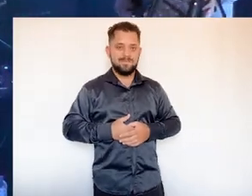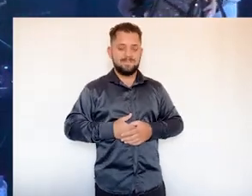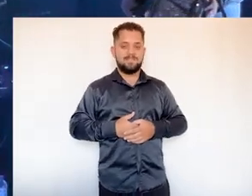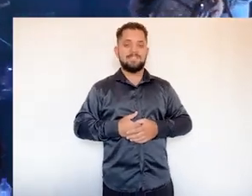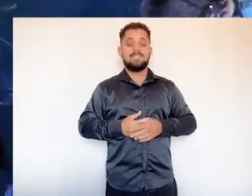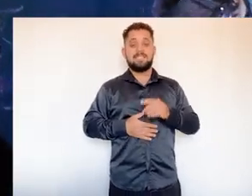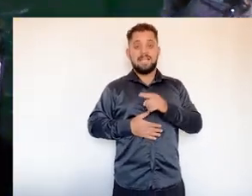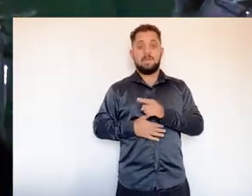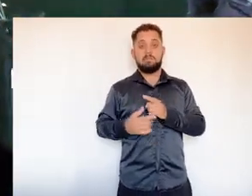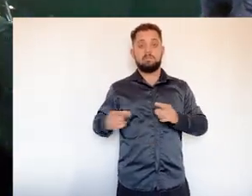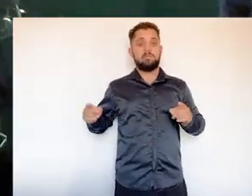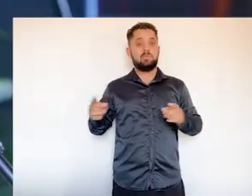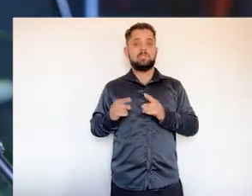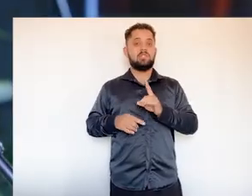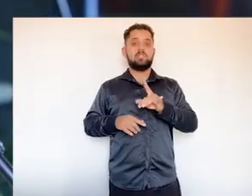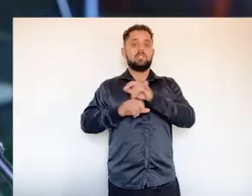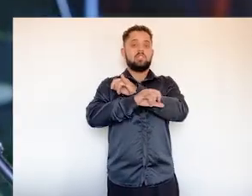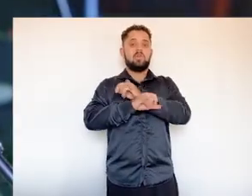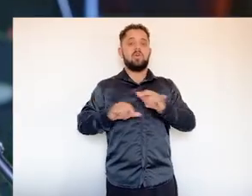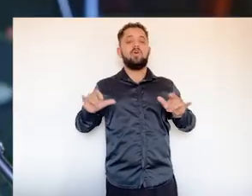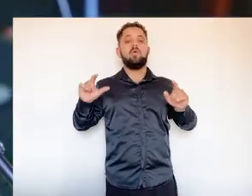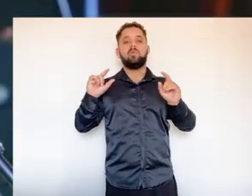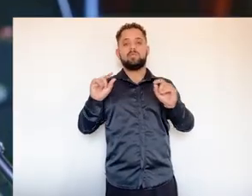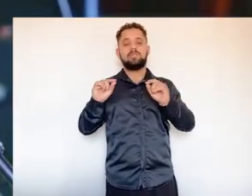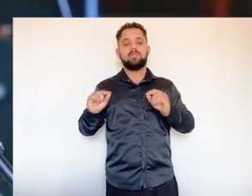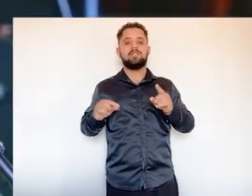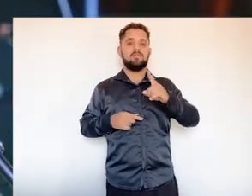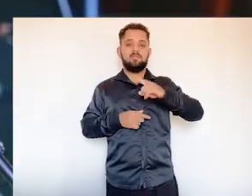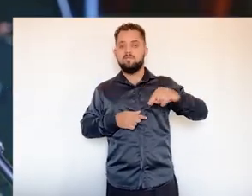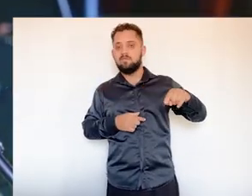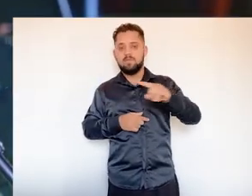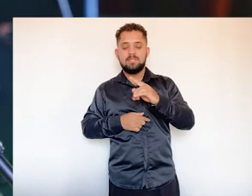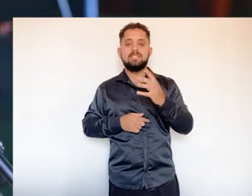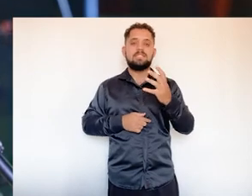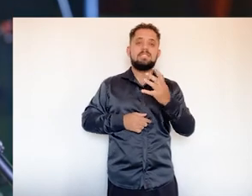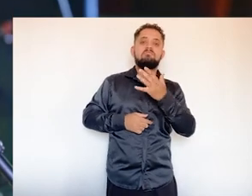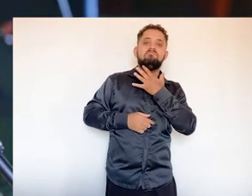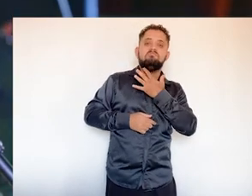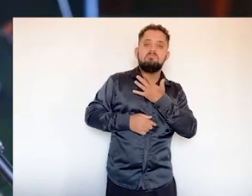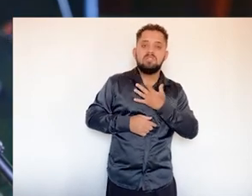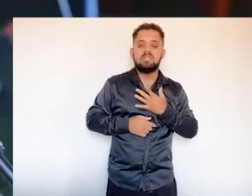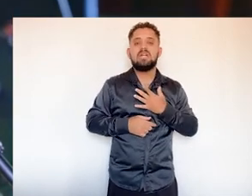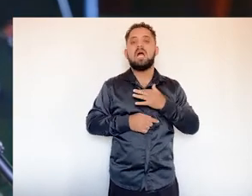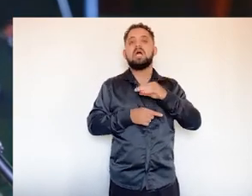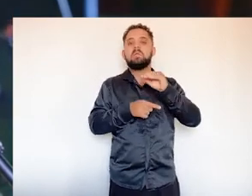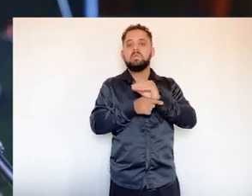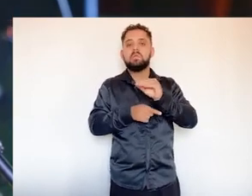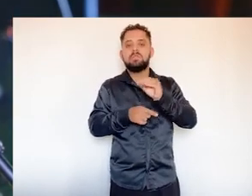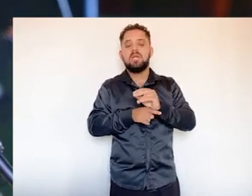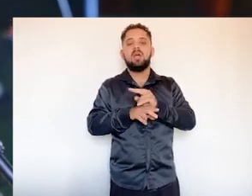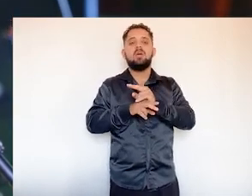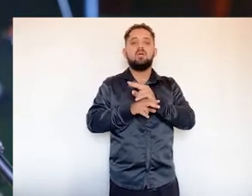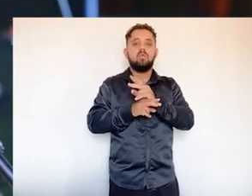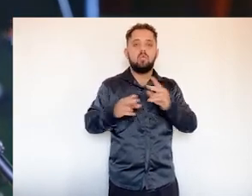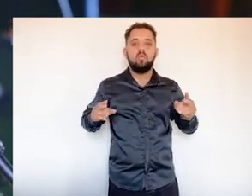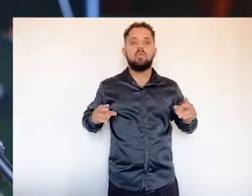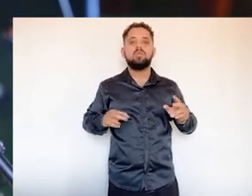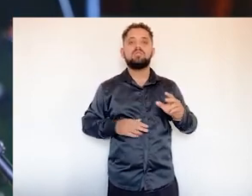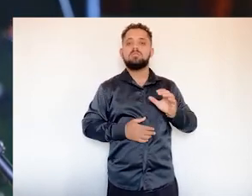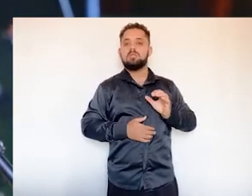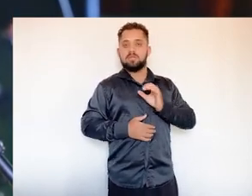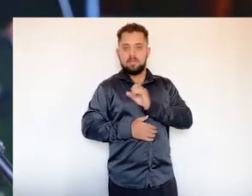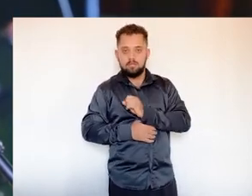Essa música é só uma mensagem para aqueles que quer preservar aquilo que ama.